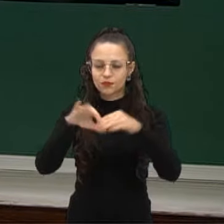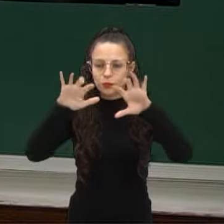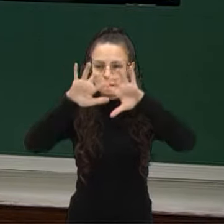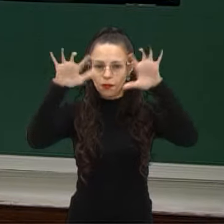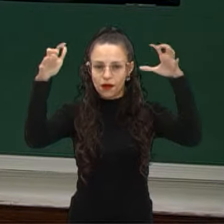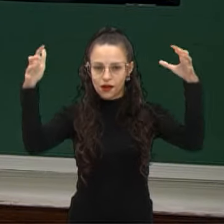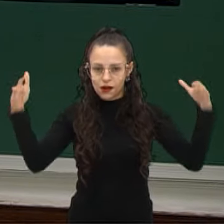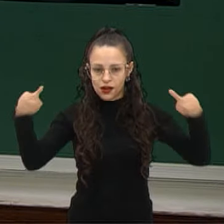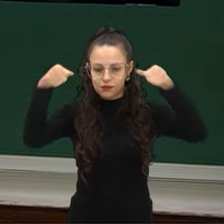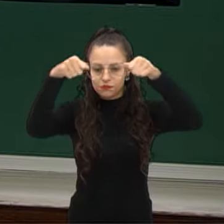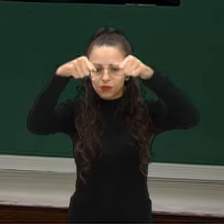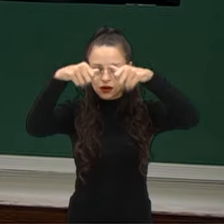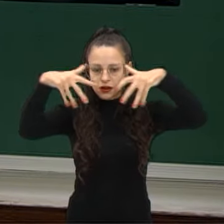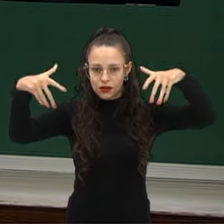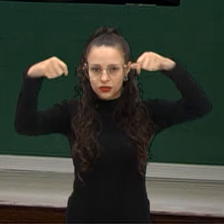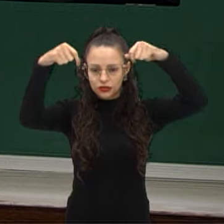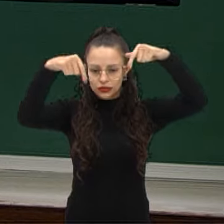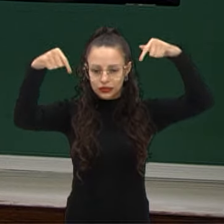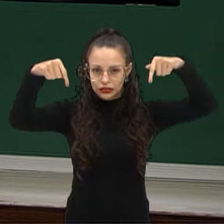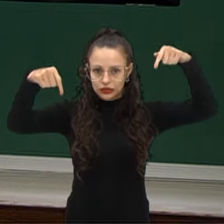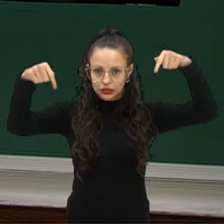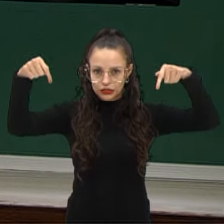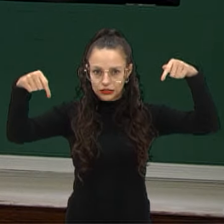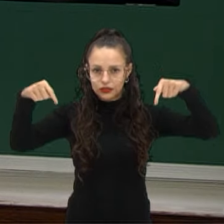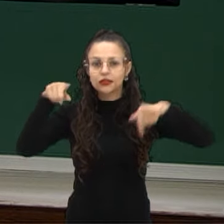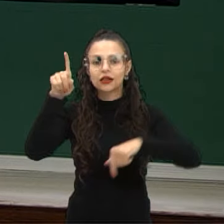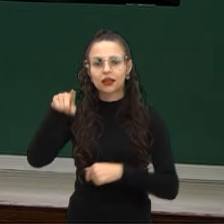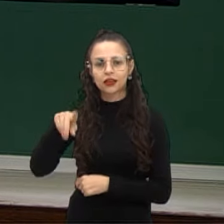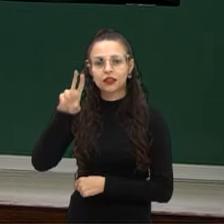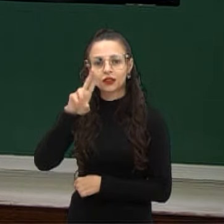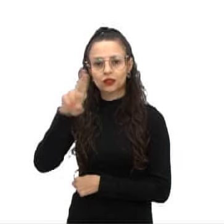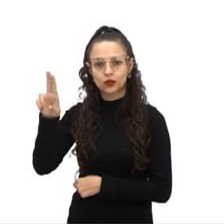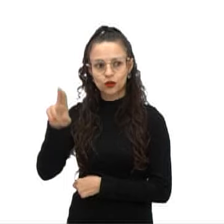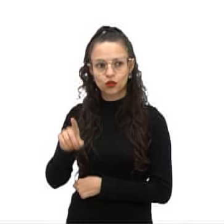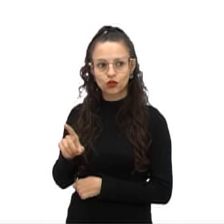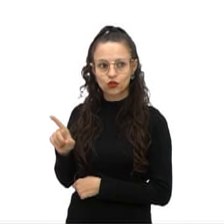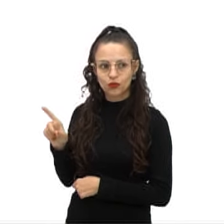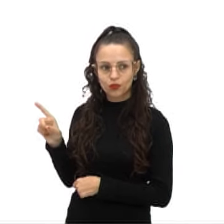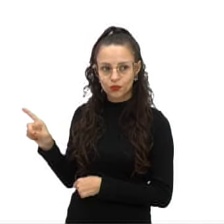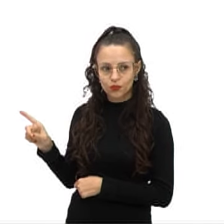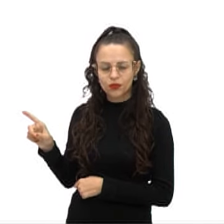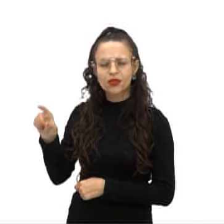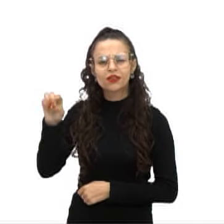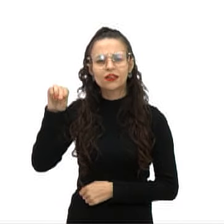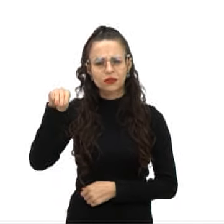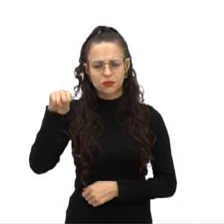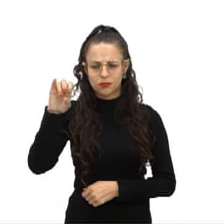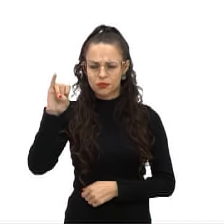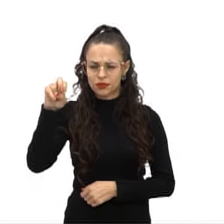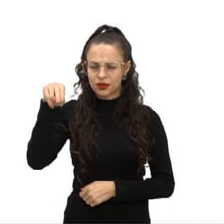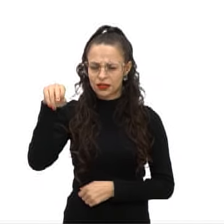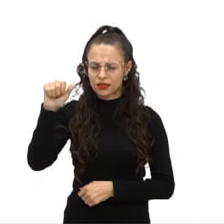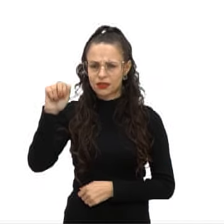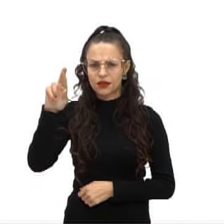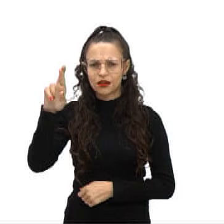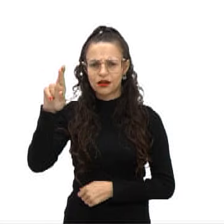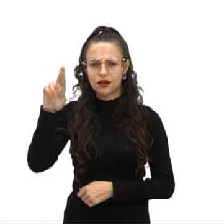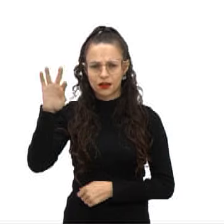justapostos e que parece estalactites pendurados. Estamos falando de minarete. Minarete é aquela torre,